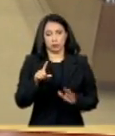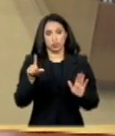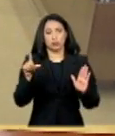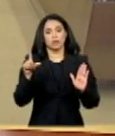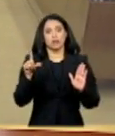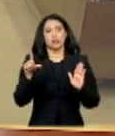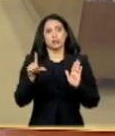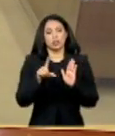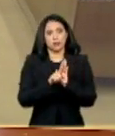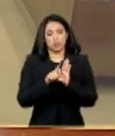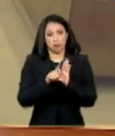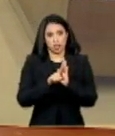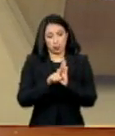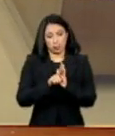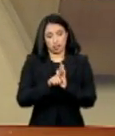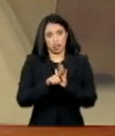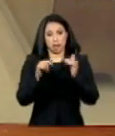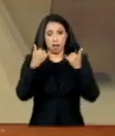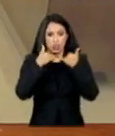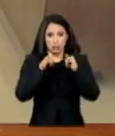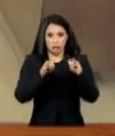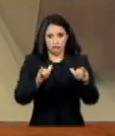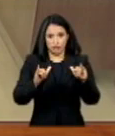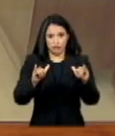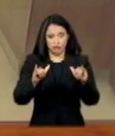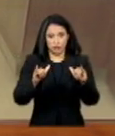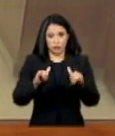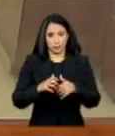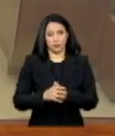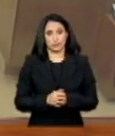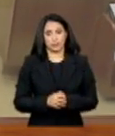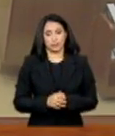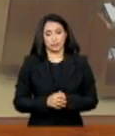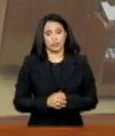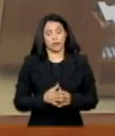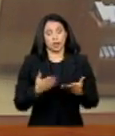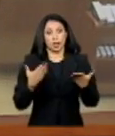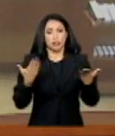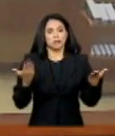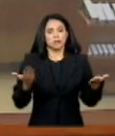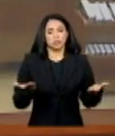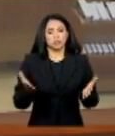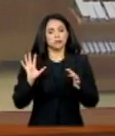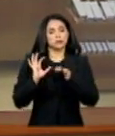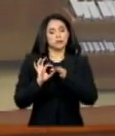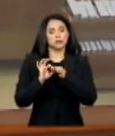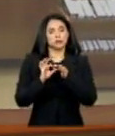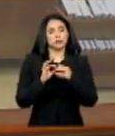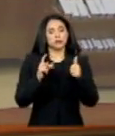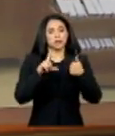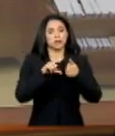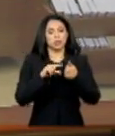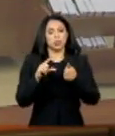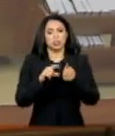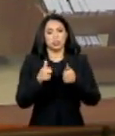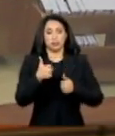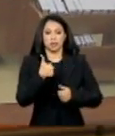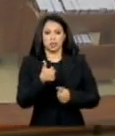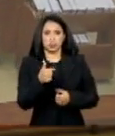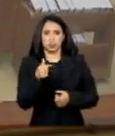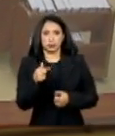energia elétrica nesse contexto o artigo 175 da constituição